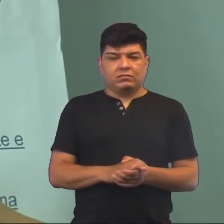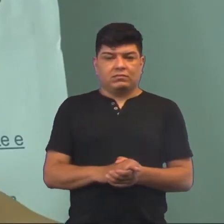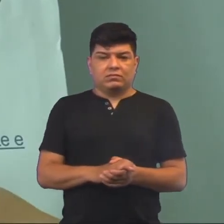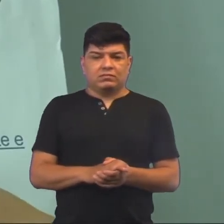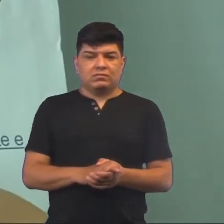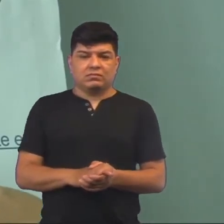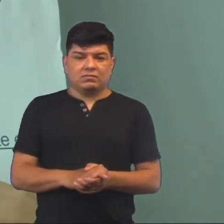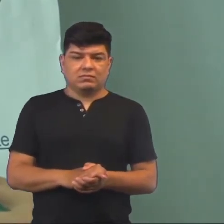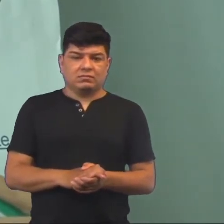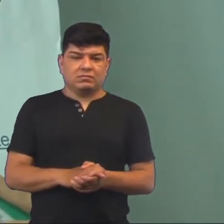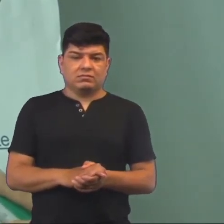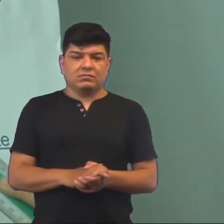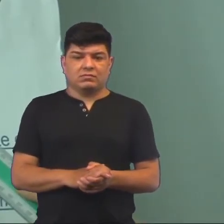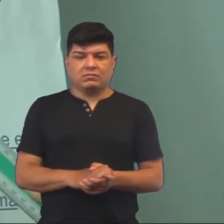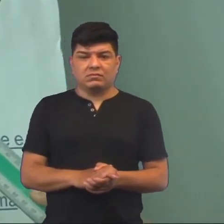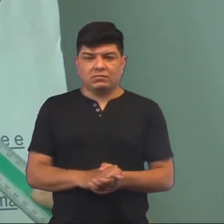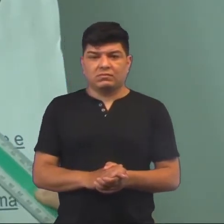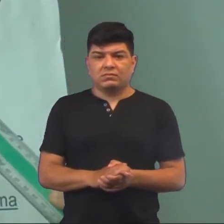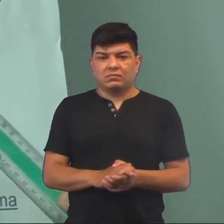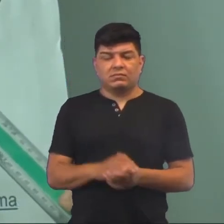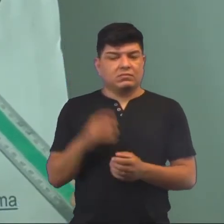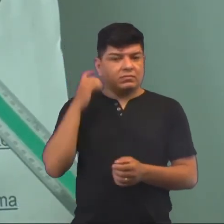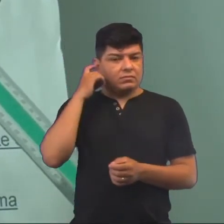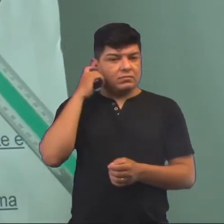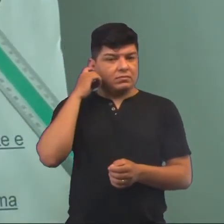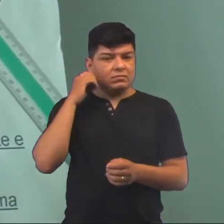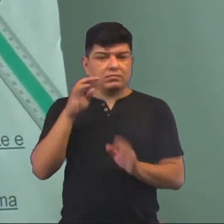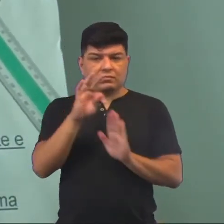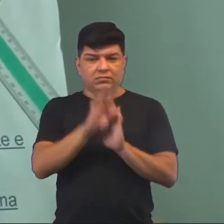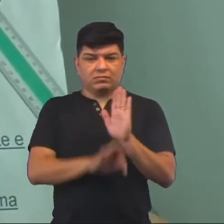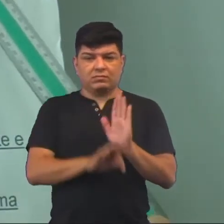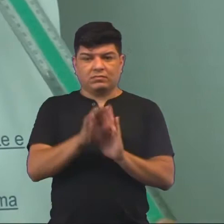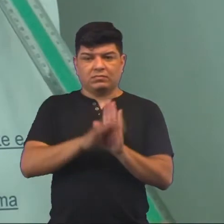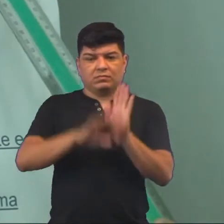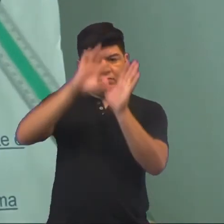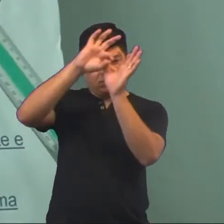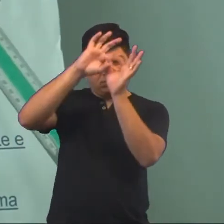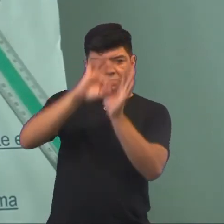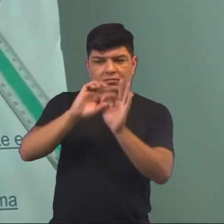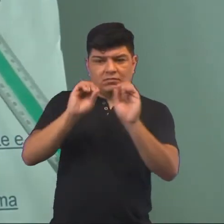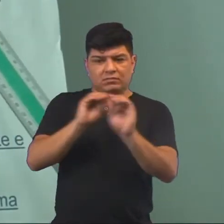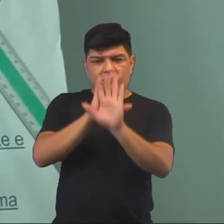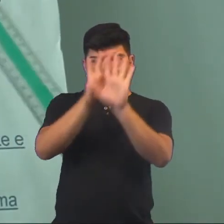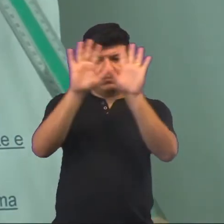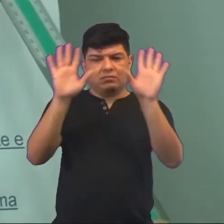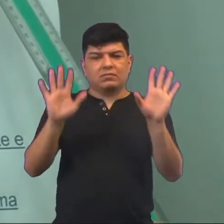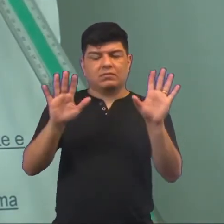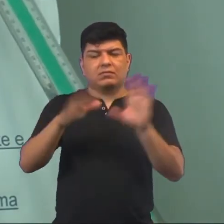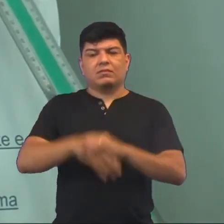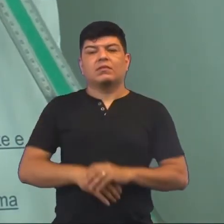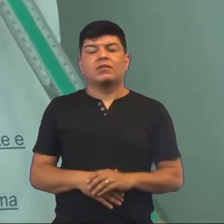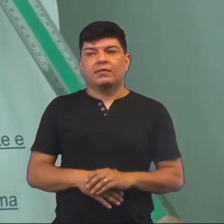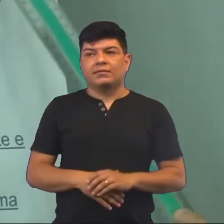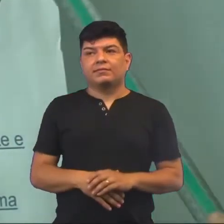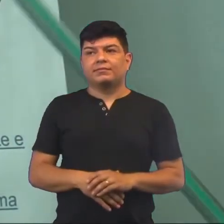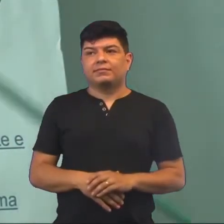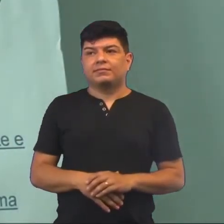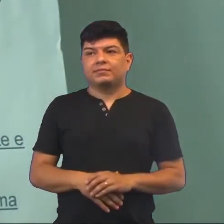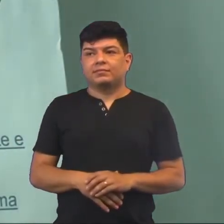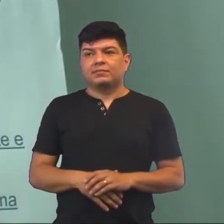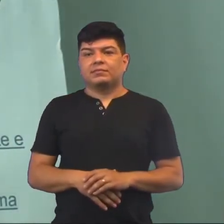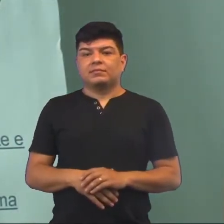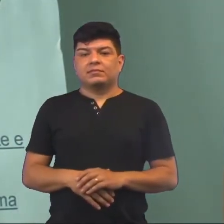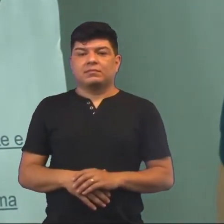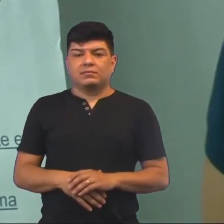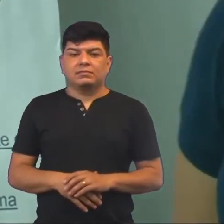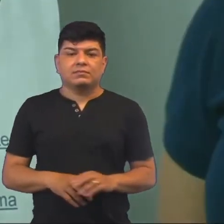é uma vacina, forma de atuação e história. Deixando o texto coeso e claro, ou seja, coerente e claro para mim,